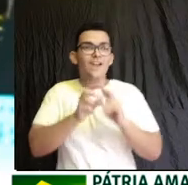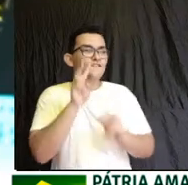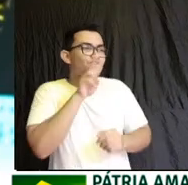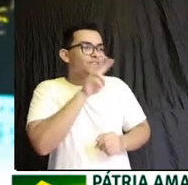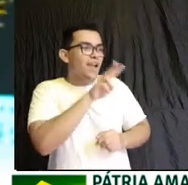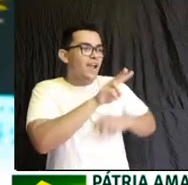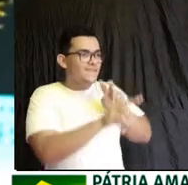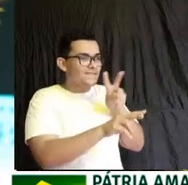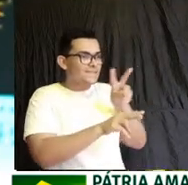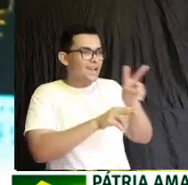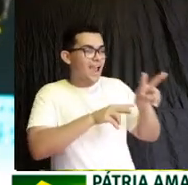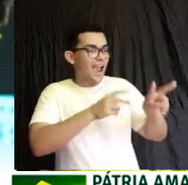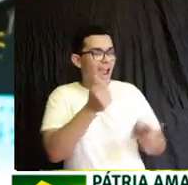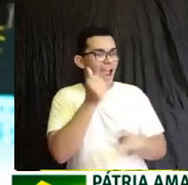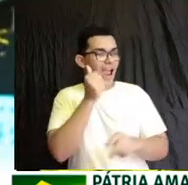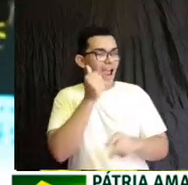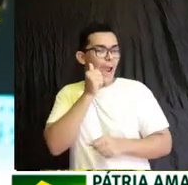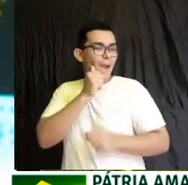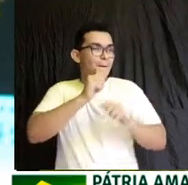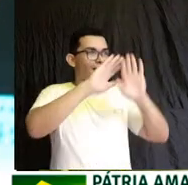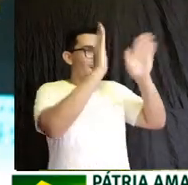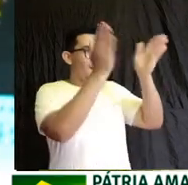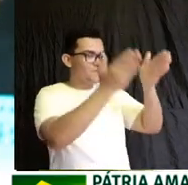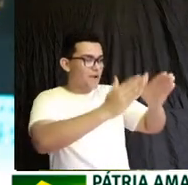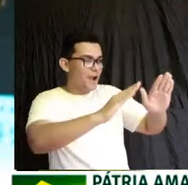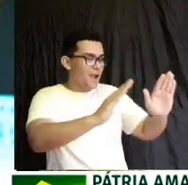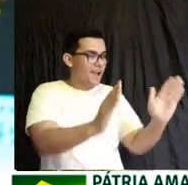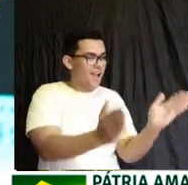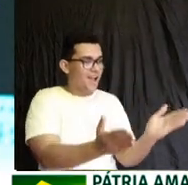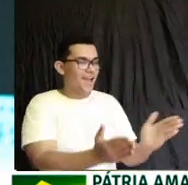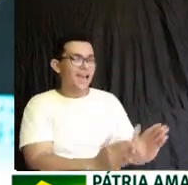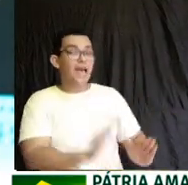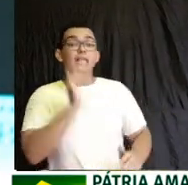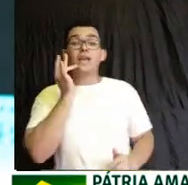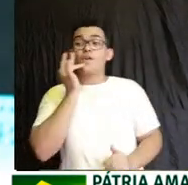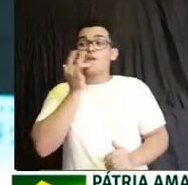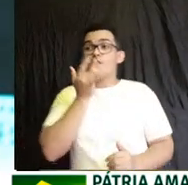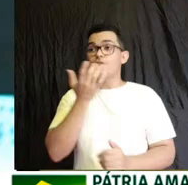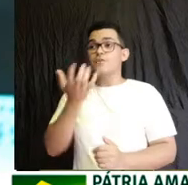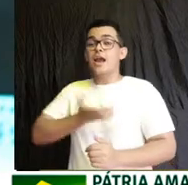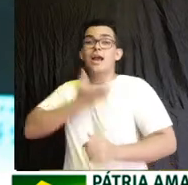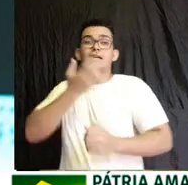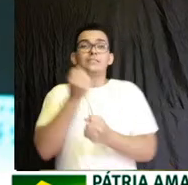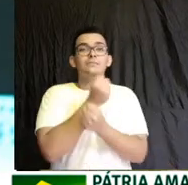sabor. Ai, morena tropicana, eu quero, quero teu sabor.